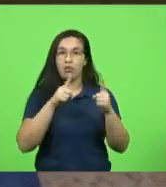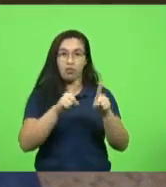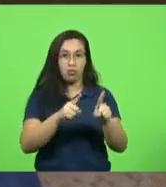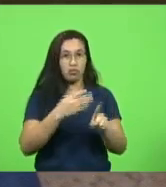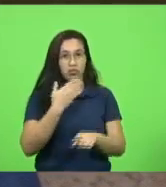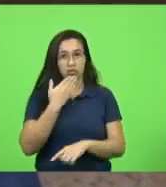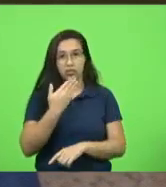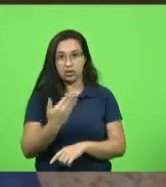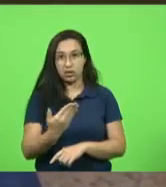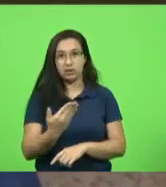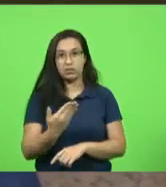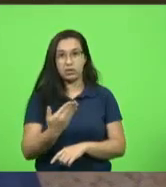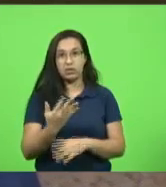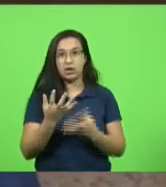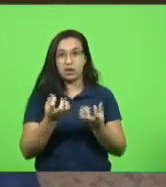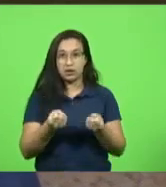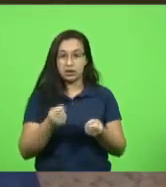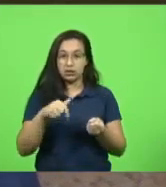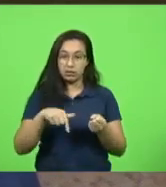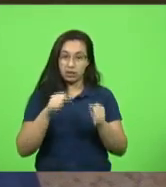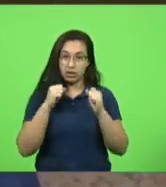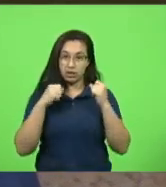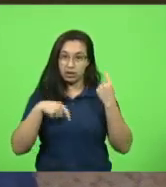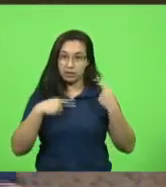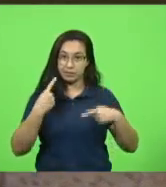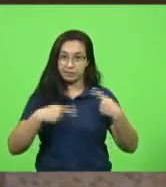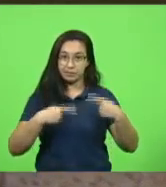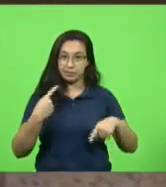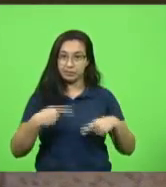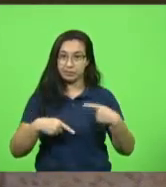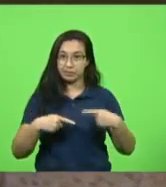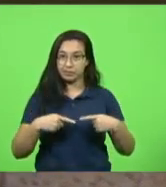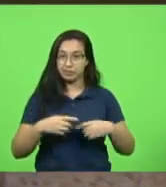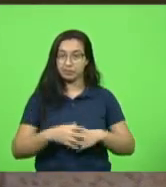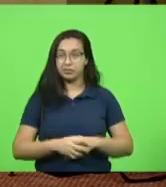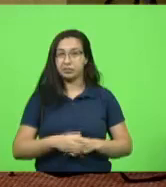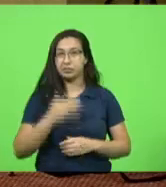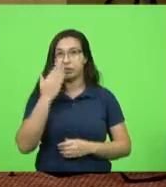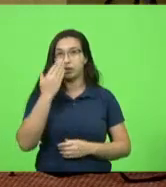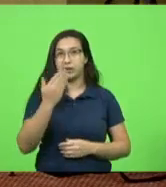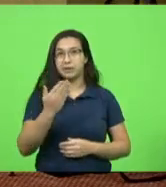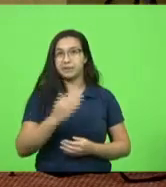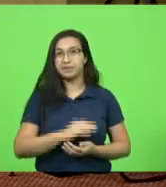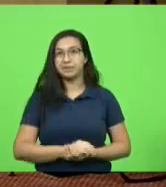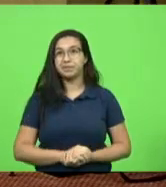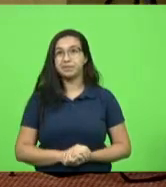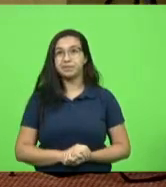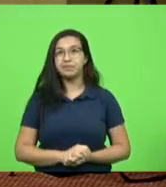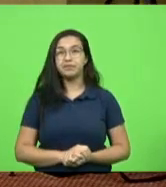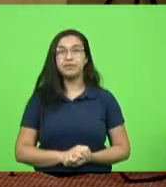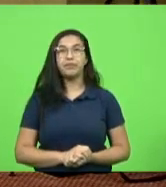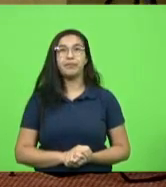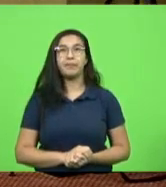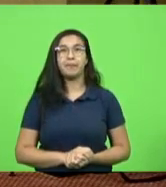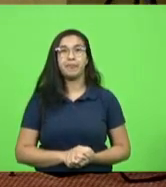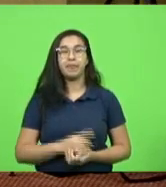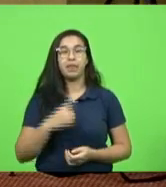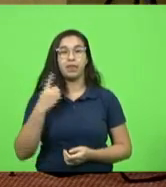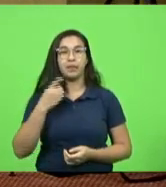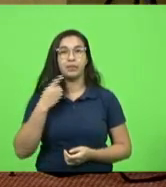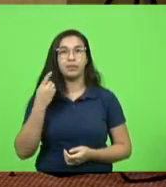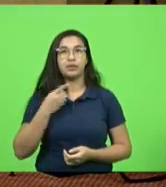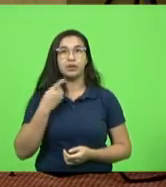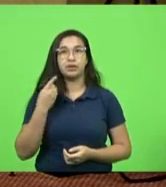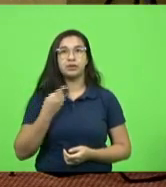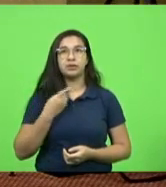requerimento, a favor do parlamento, a favor do bom senso. Obrigado. Presidente. A palavra o deputado Valdir Cobalcini.